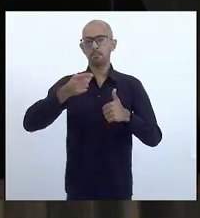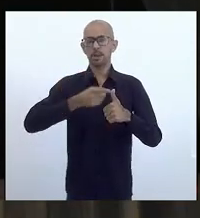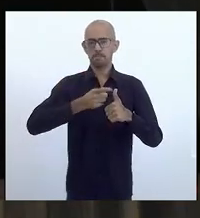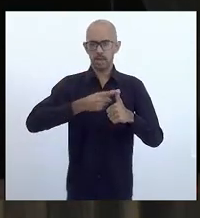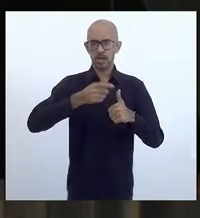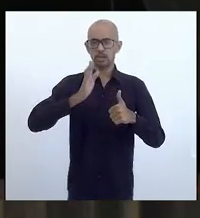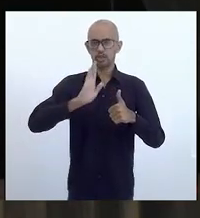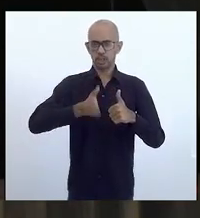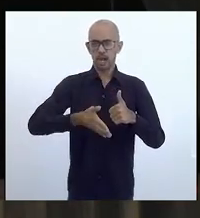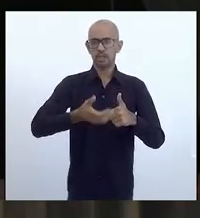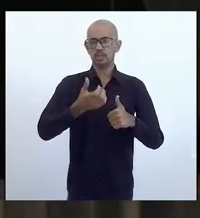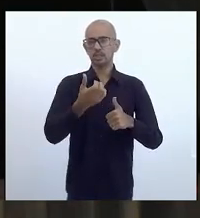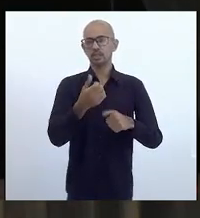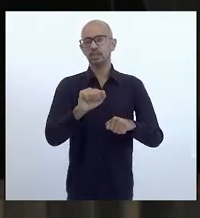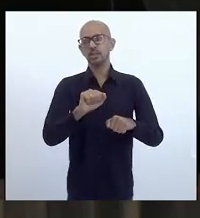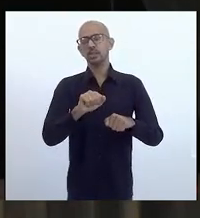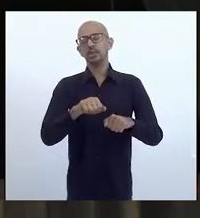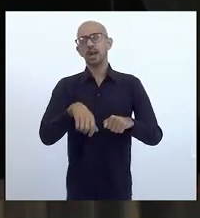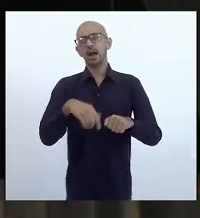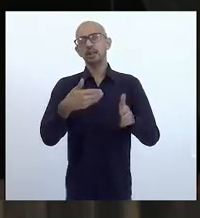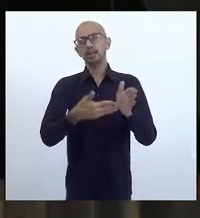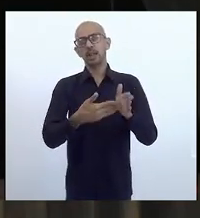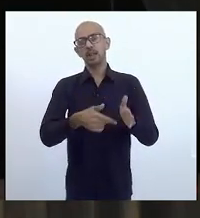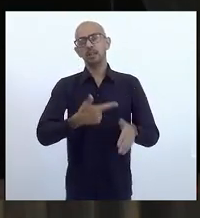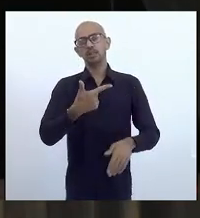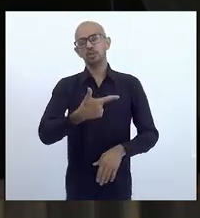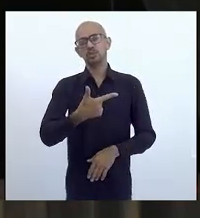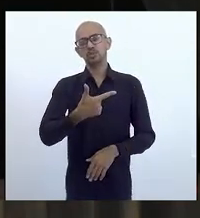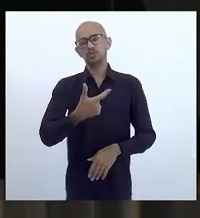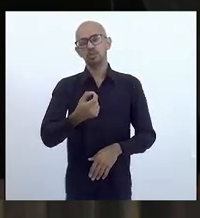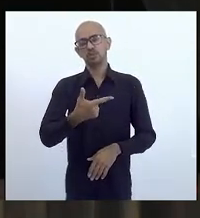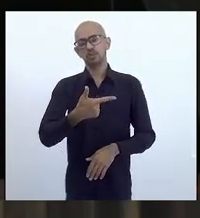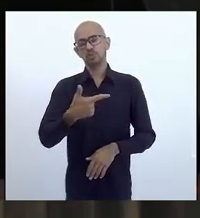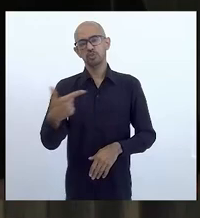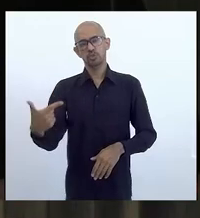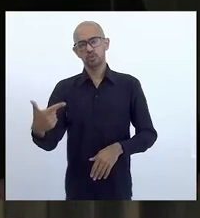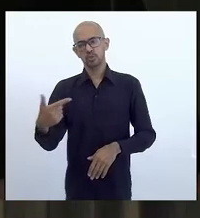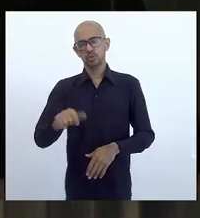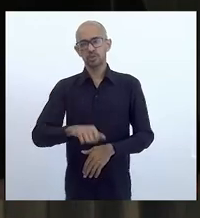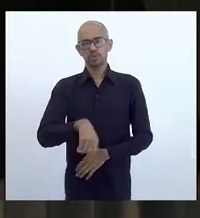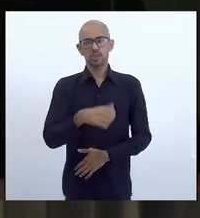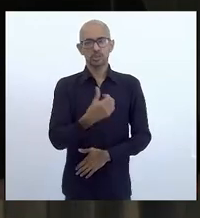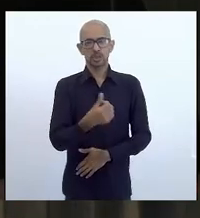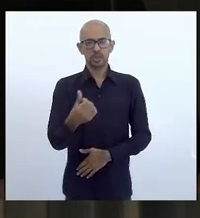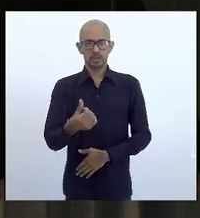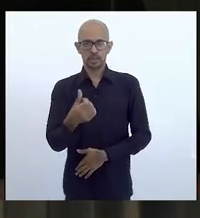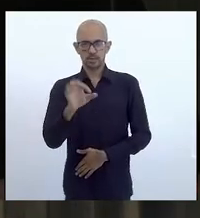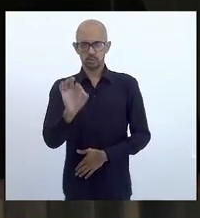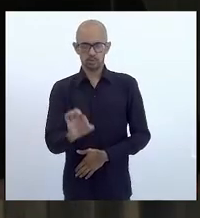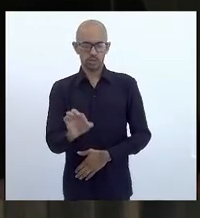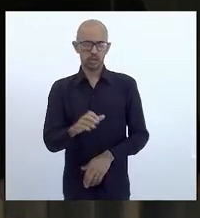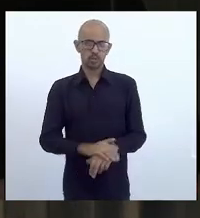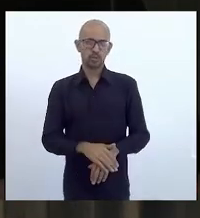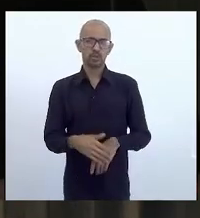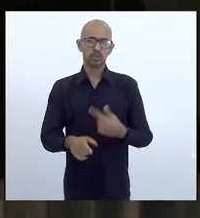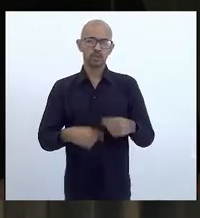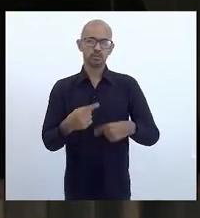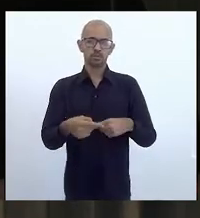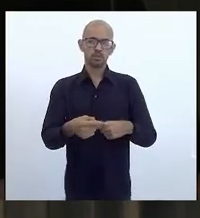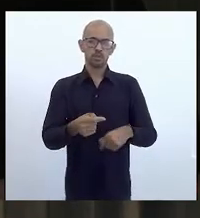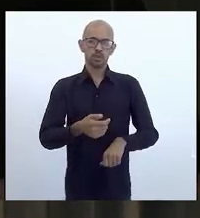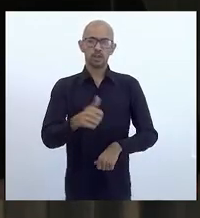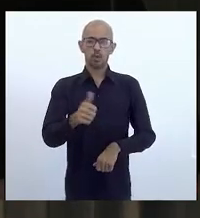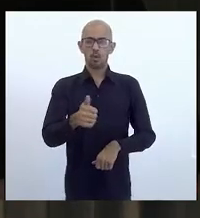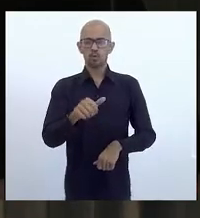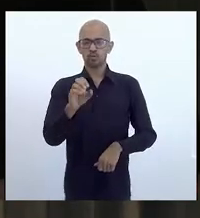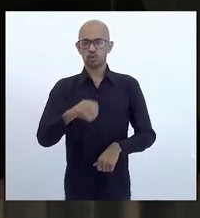em 2022, e a segunda parcela até 11 de outubro de 2022. E